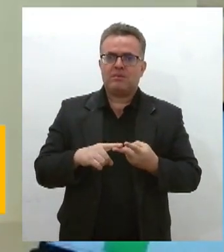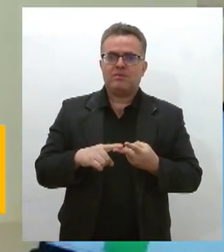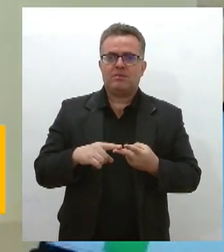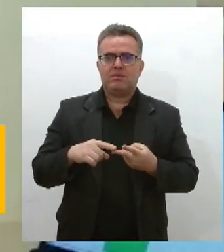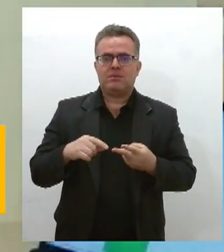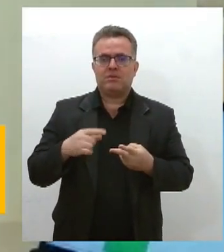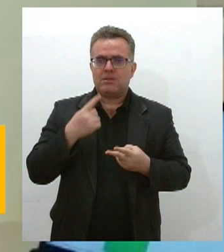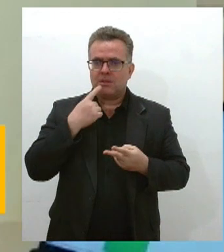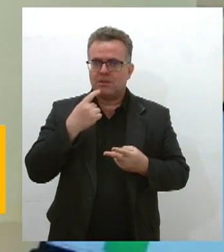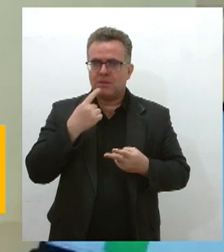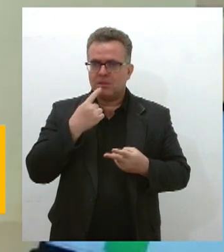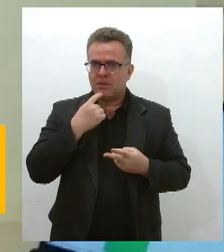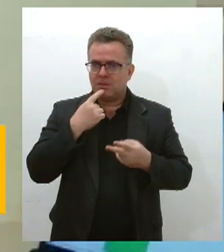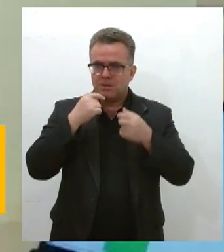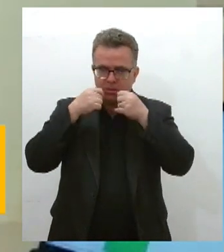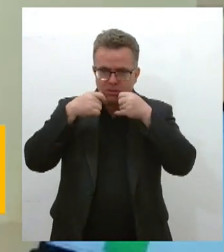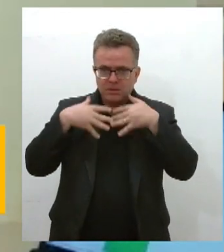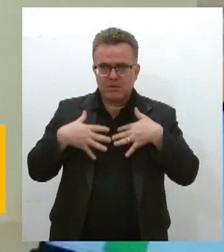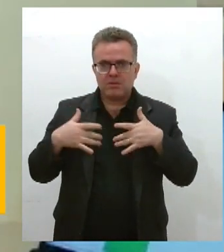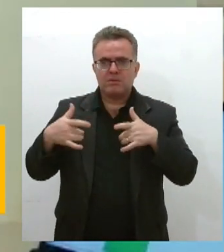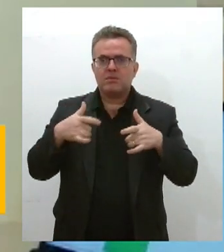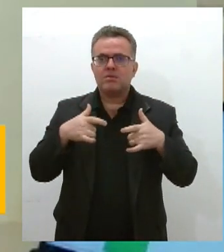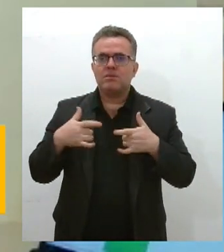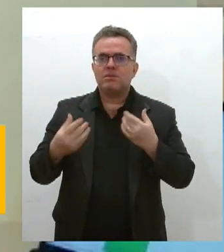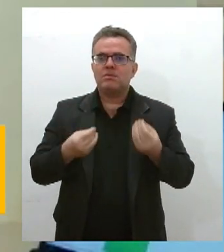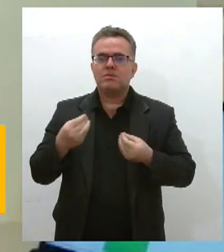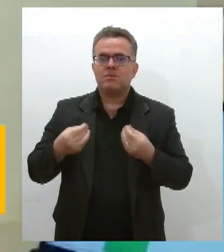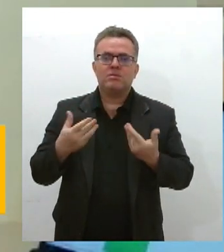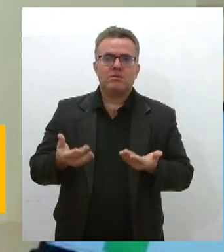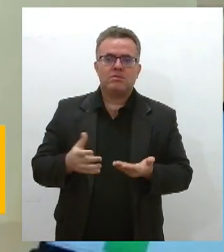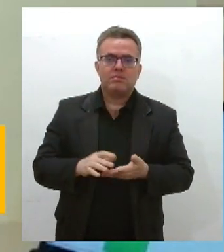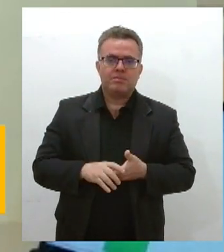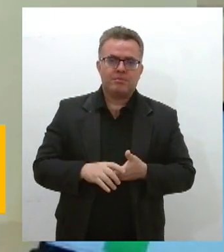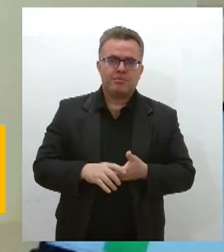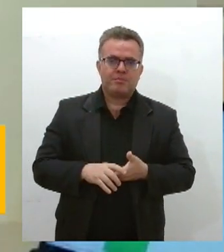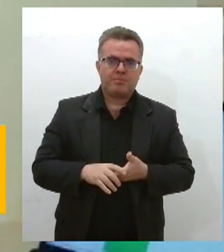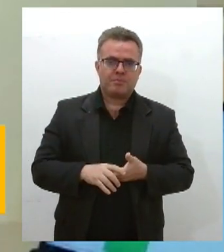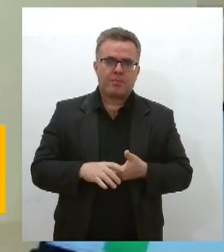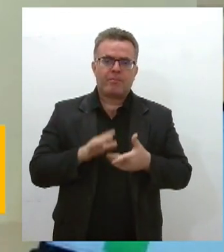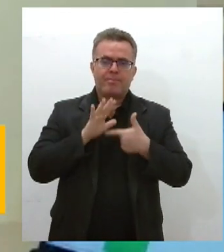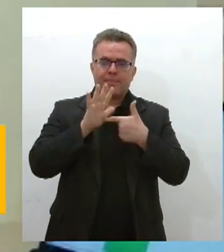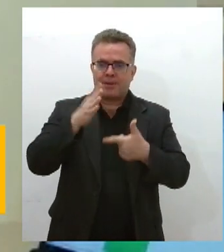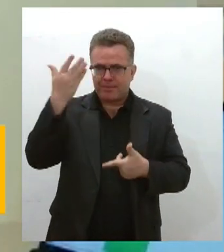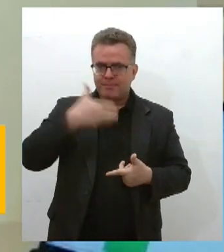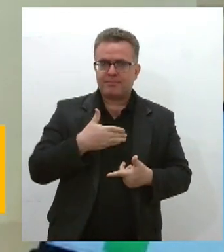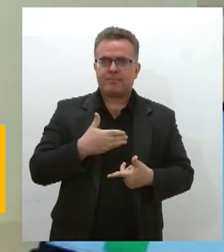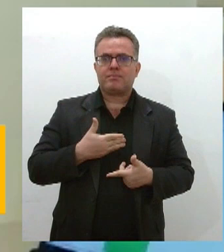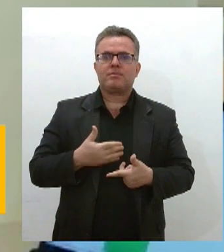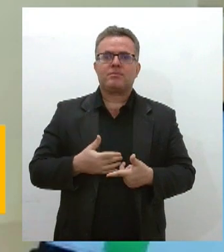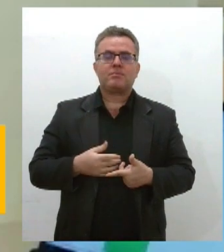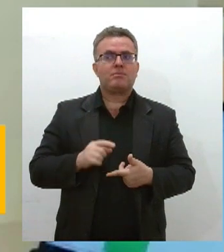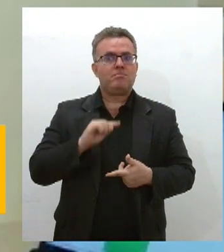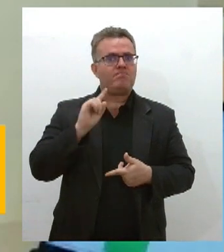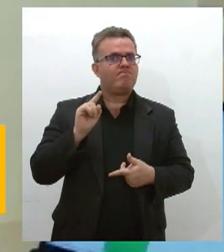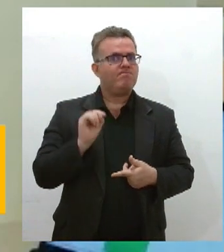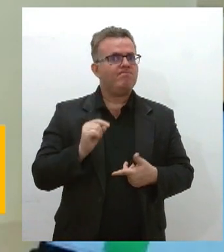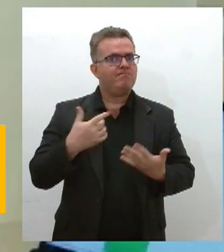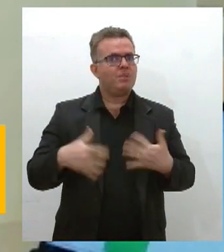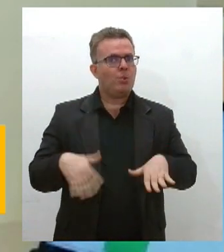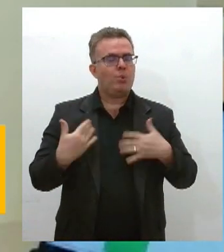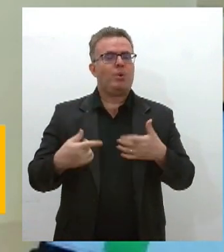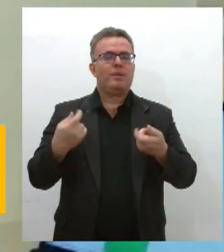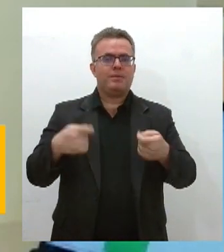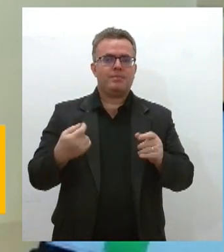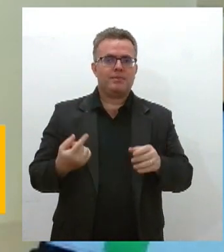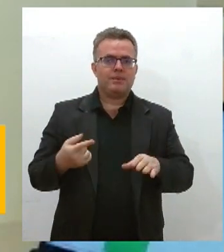que não sabe de onde está saindo na boca, isso é um sinal de exclamação, um sinal que deve levar a pessoa a suspeitar